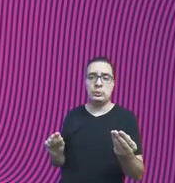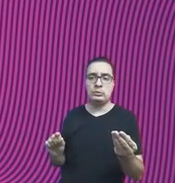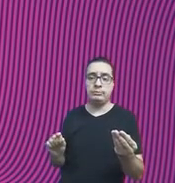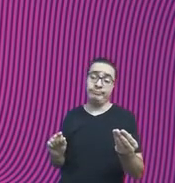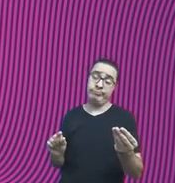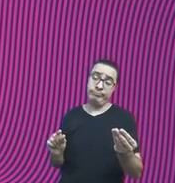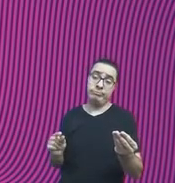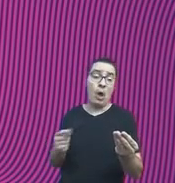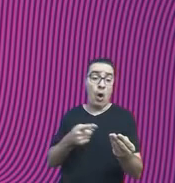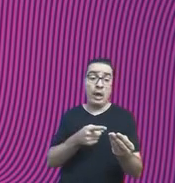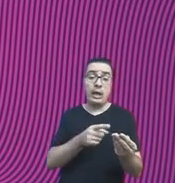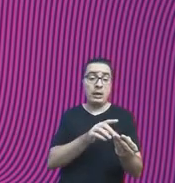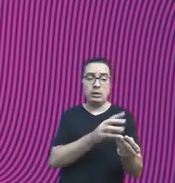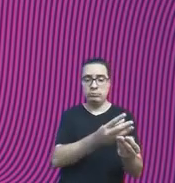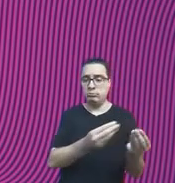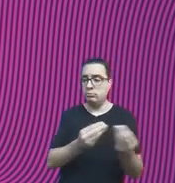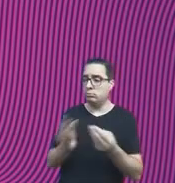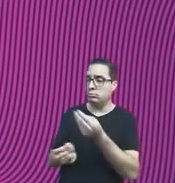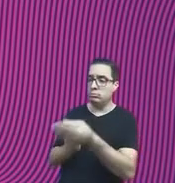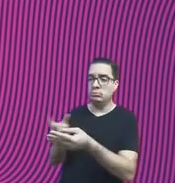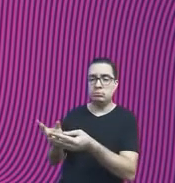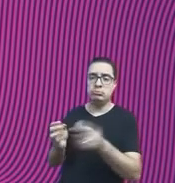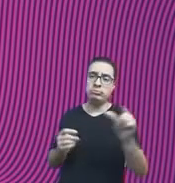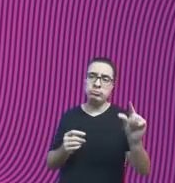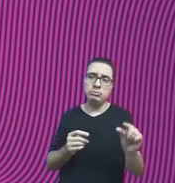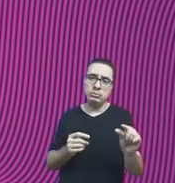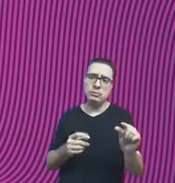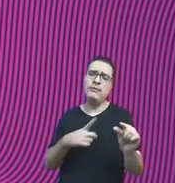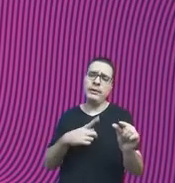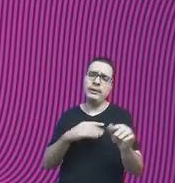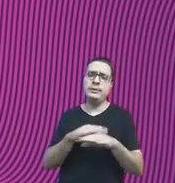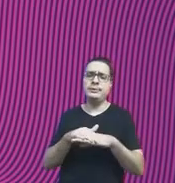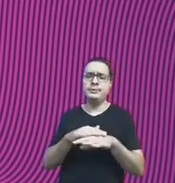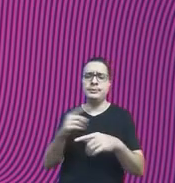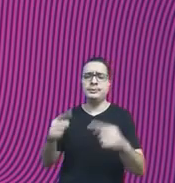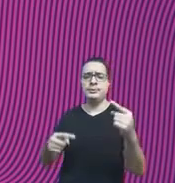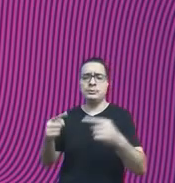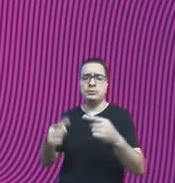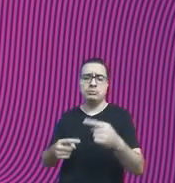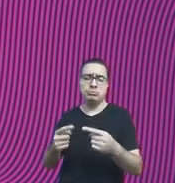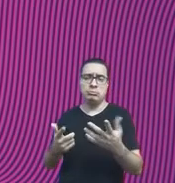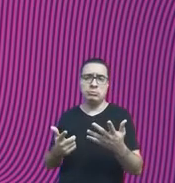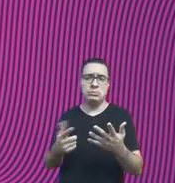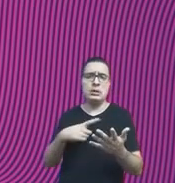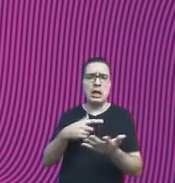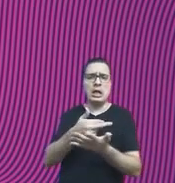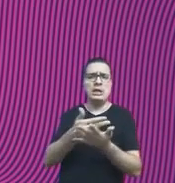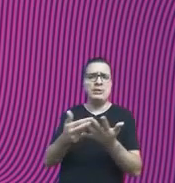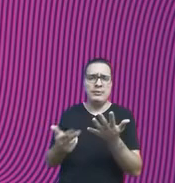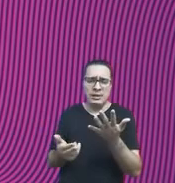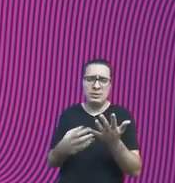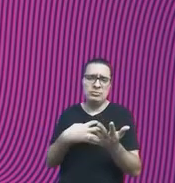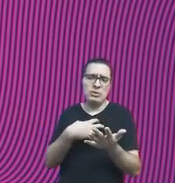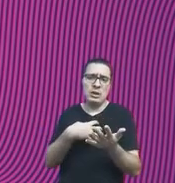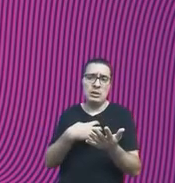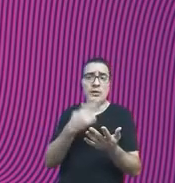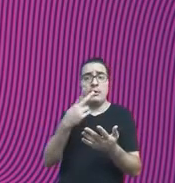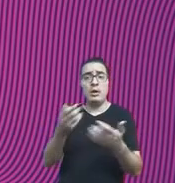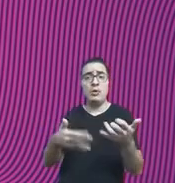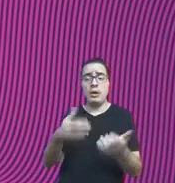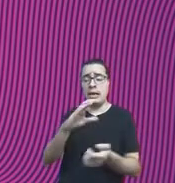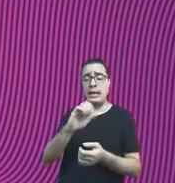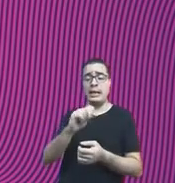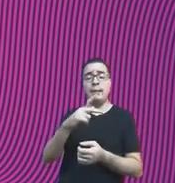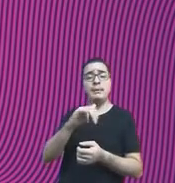de tensão. Então, a gente vê discussões, vocês sabem disso, com relação ao modelo de captation que foram desenhados. Eu digo o seguinte, captation funciona muito